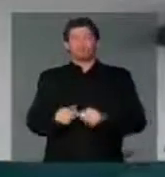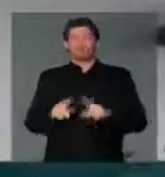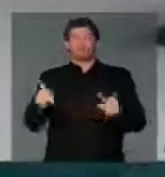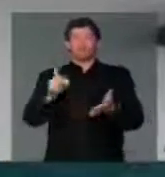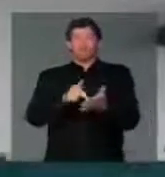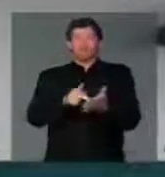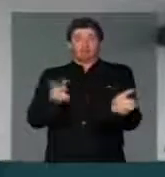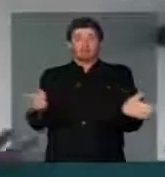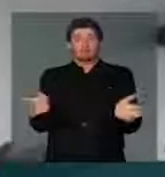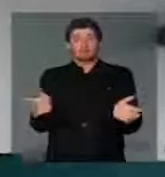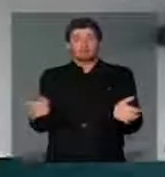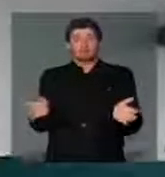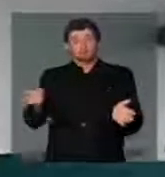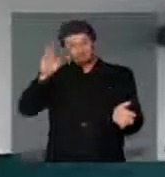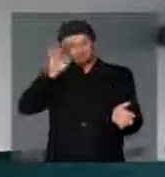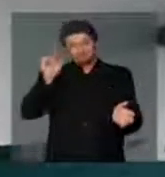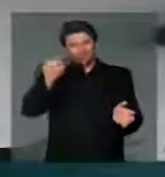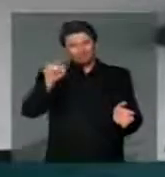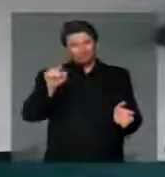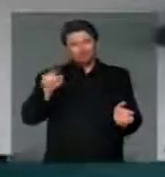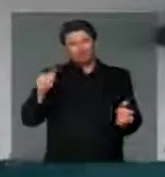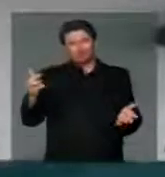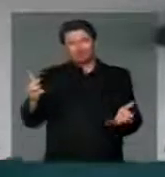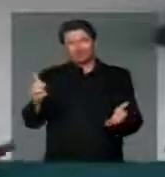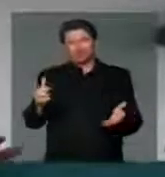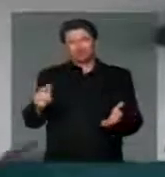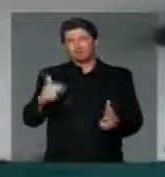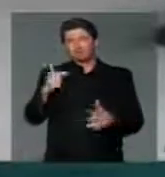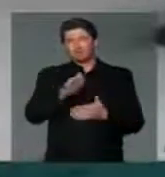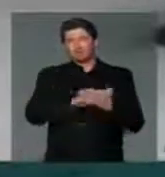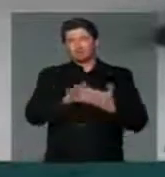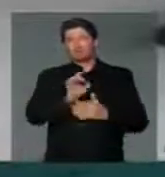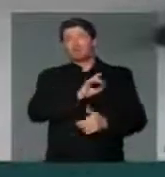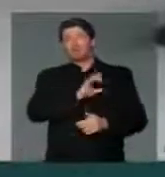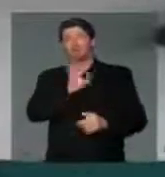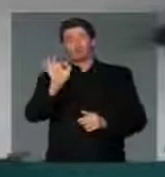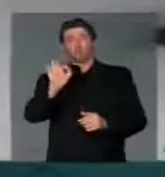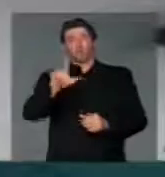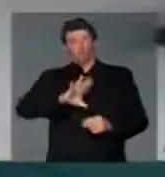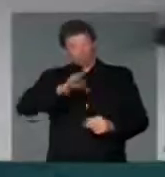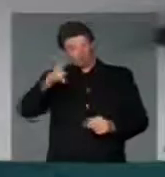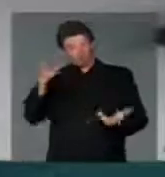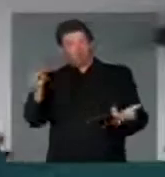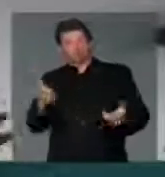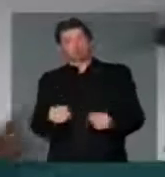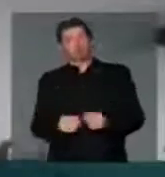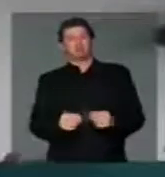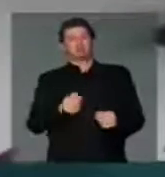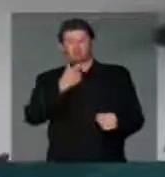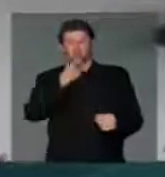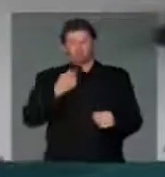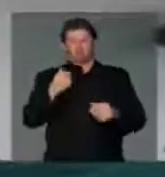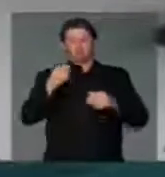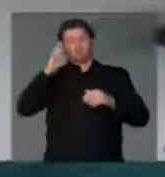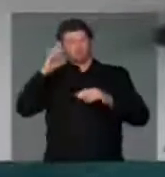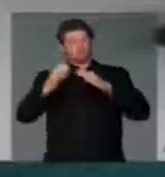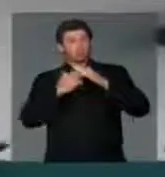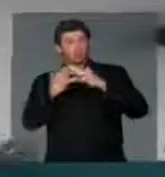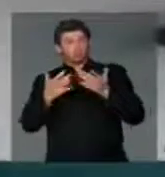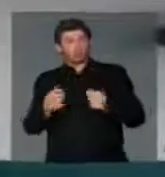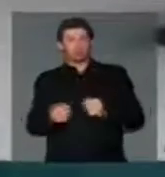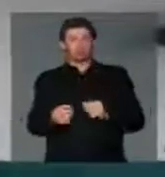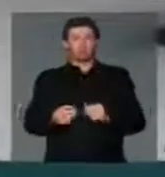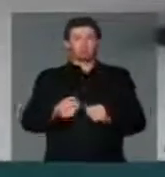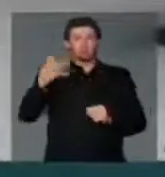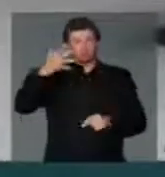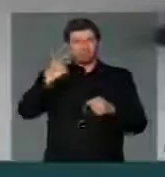verdadeiro. Vossa Excelência é um homem que não tem nenhum tipo de receio. Corajoso, um grande empresário e um